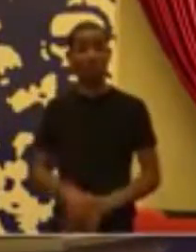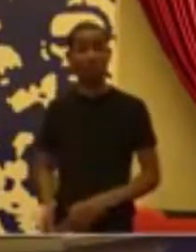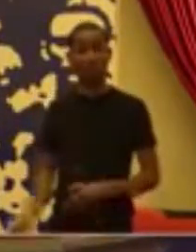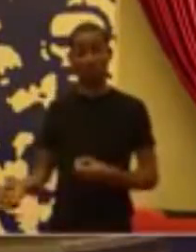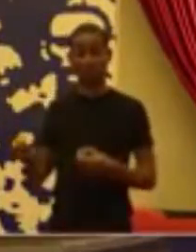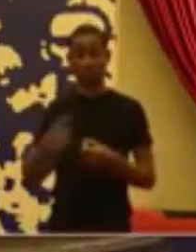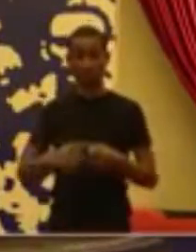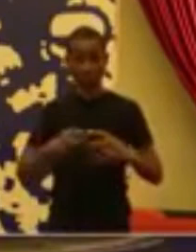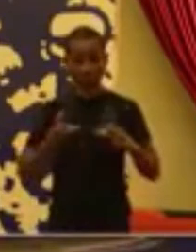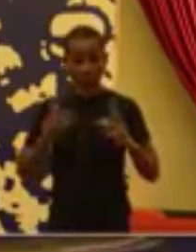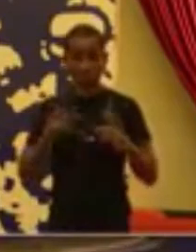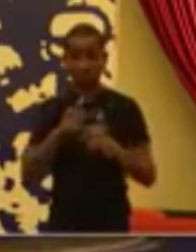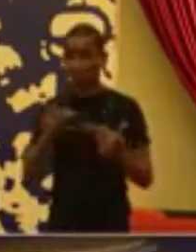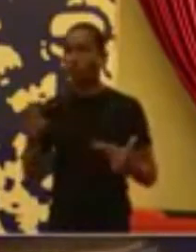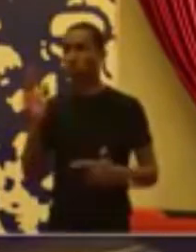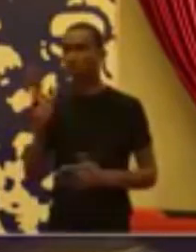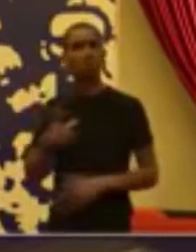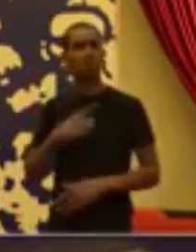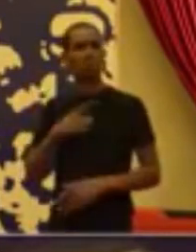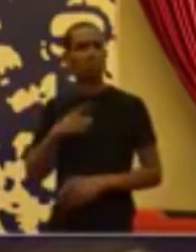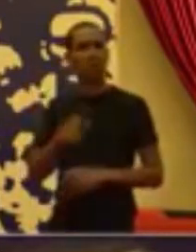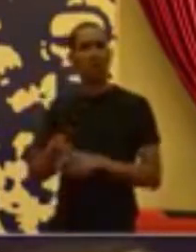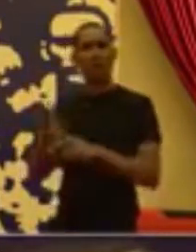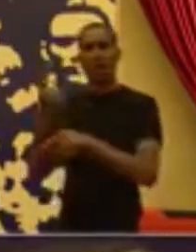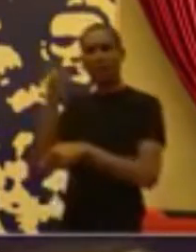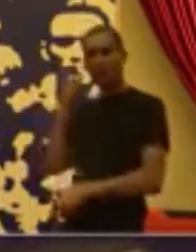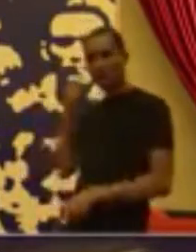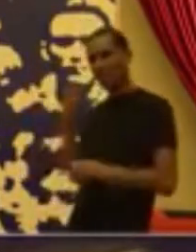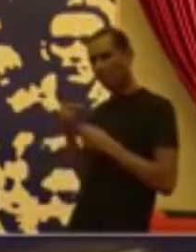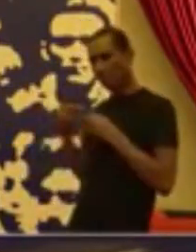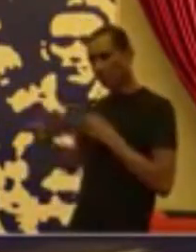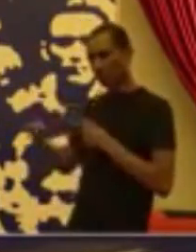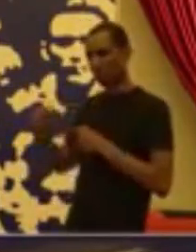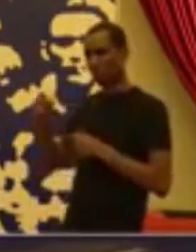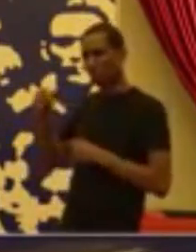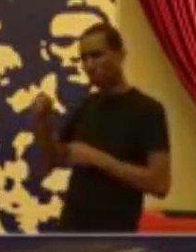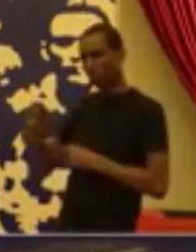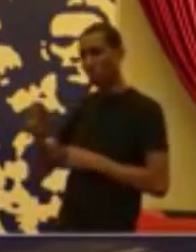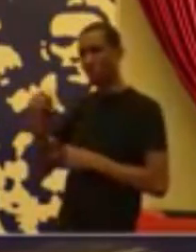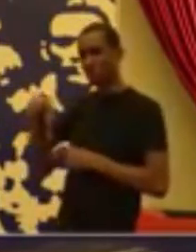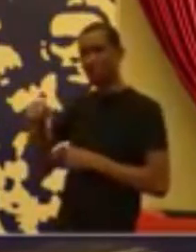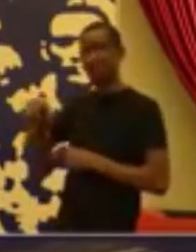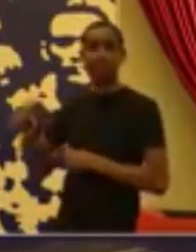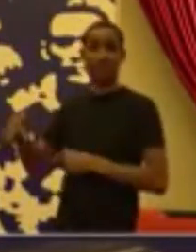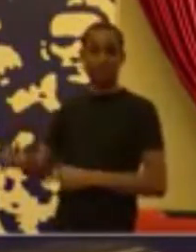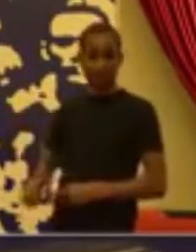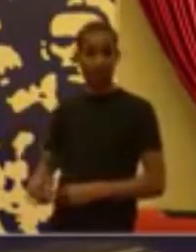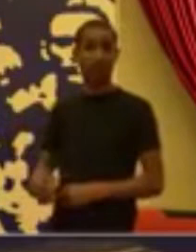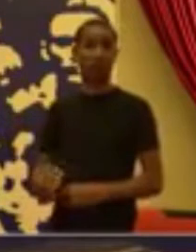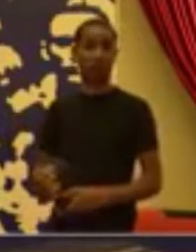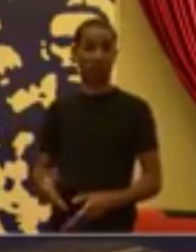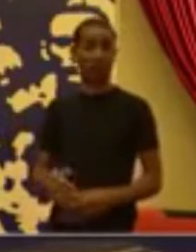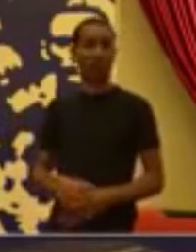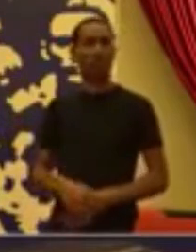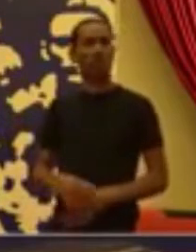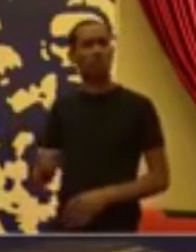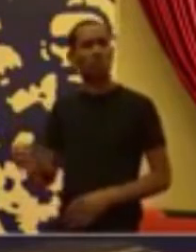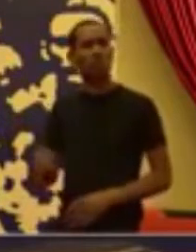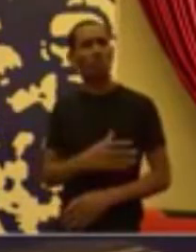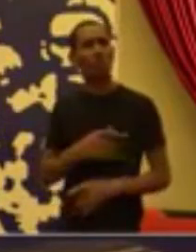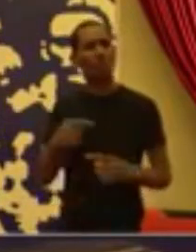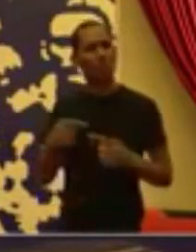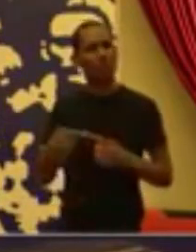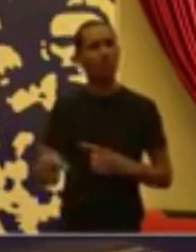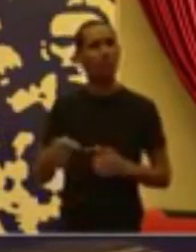aquilo que nós tivemos na década de 70 e que nos levou ao novo ciclo democrático, que é